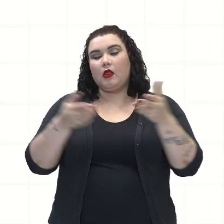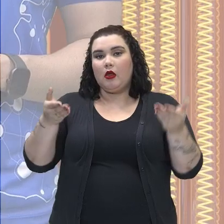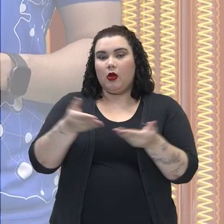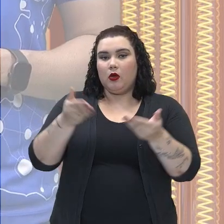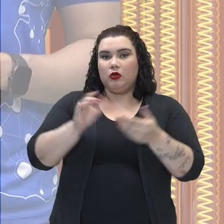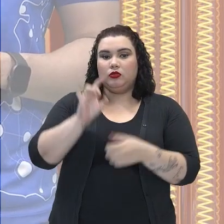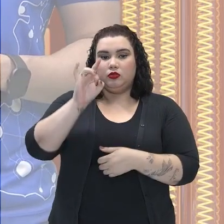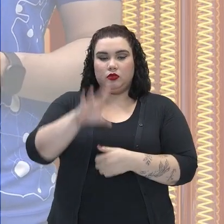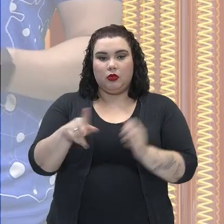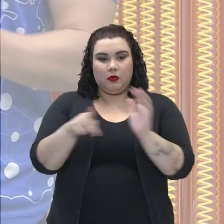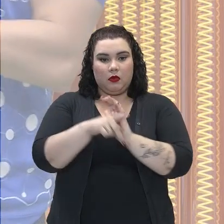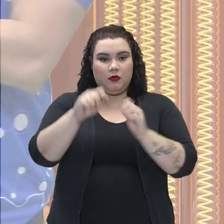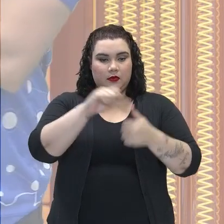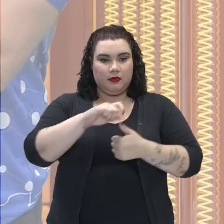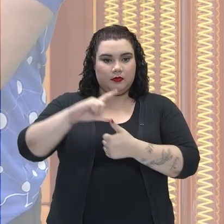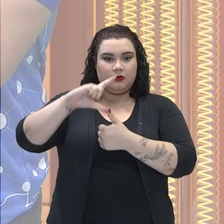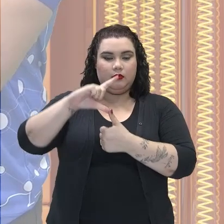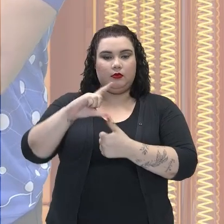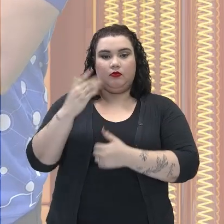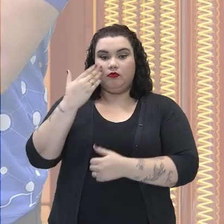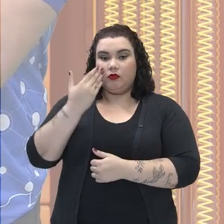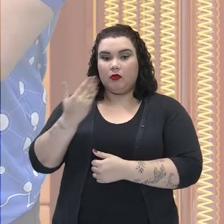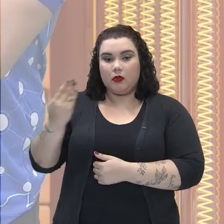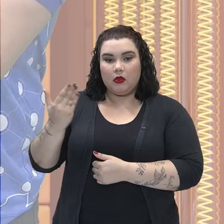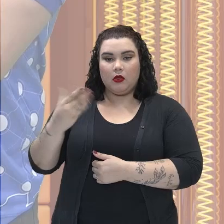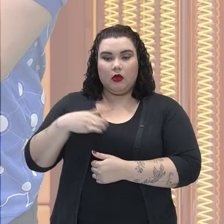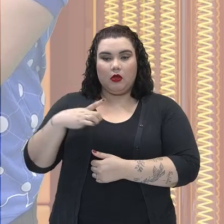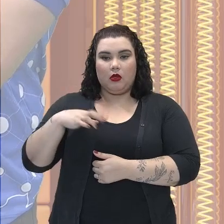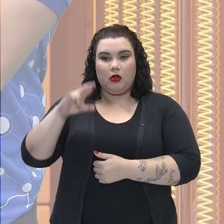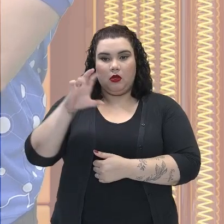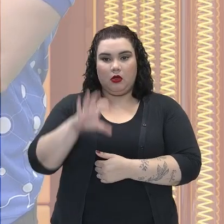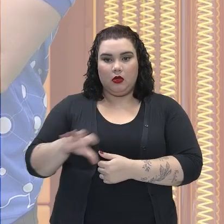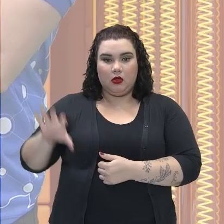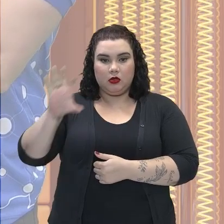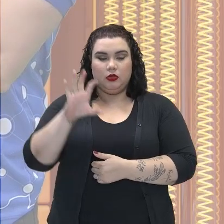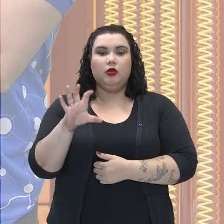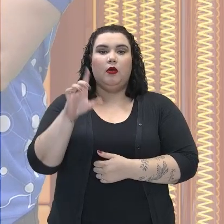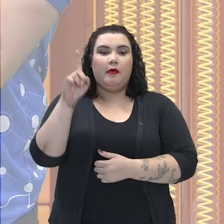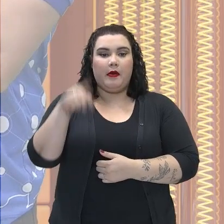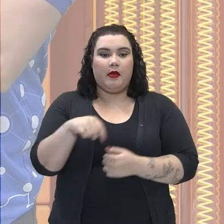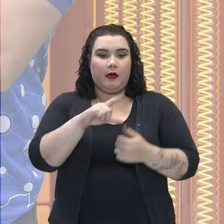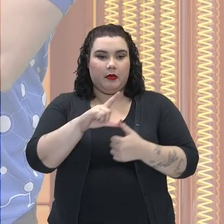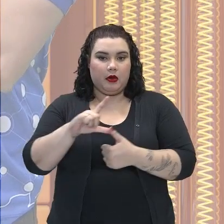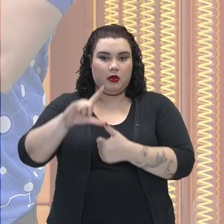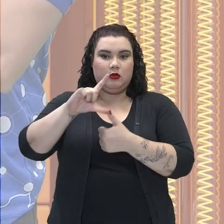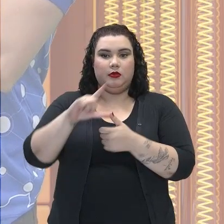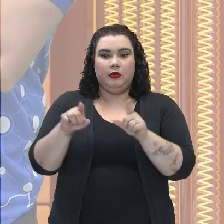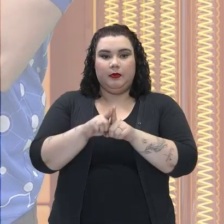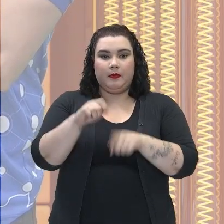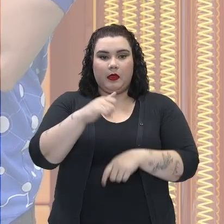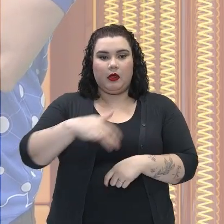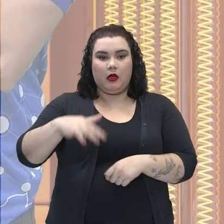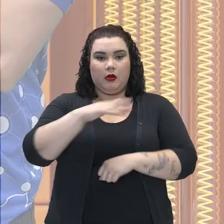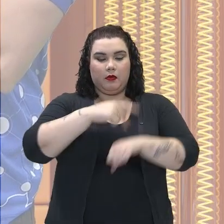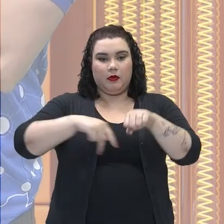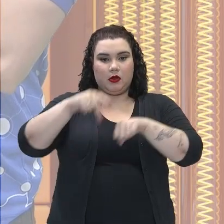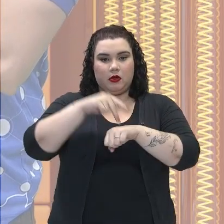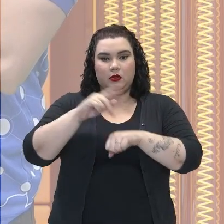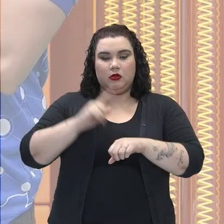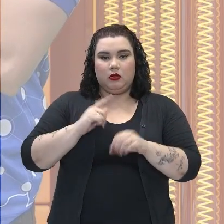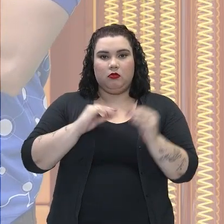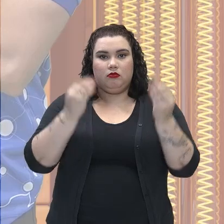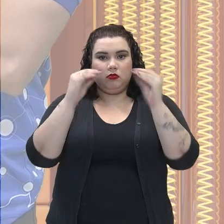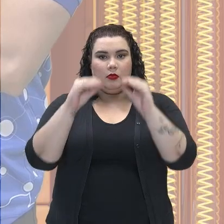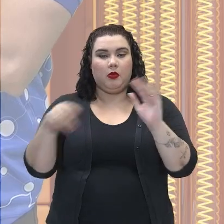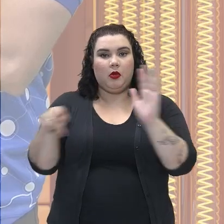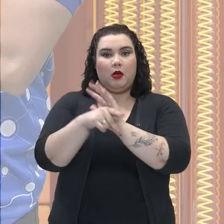com a América Latina, tá? Olha só, temos aqui essa região denominada de América Latina e as áreas dos países estão pintadas de acordo